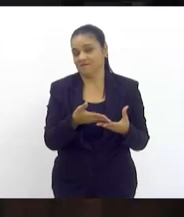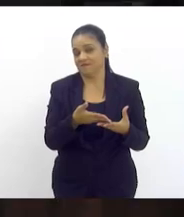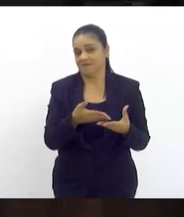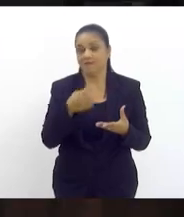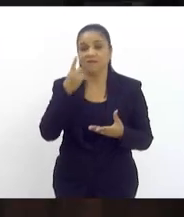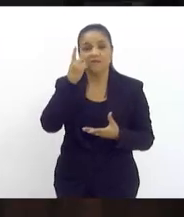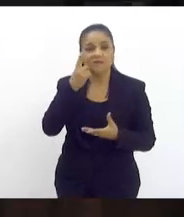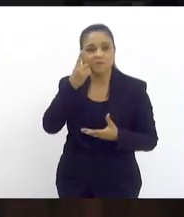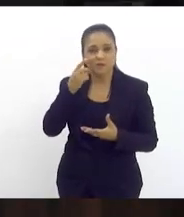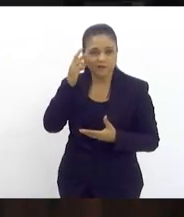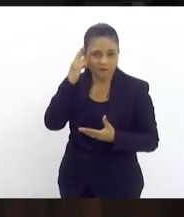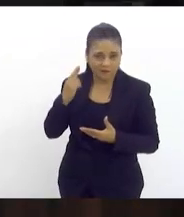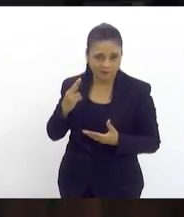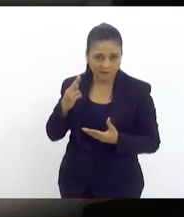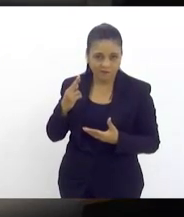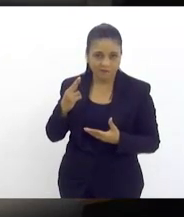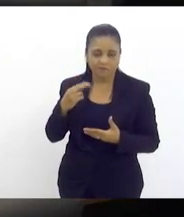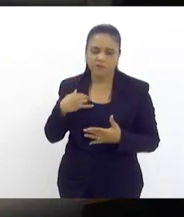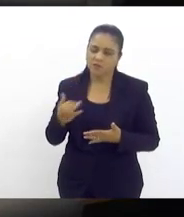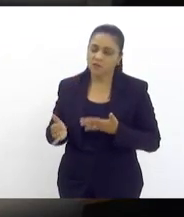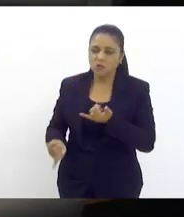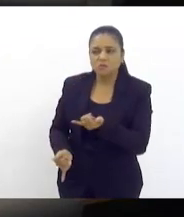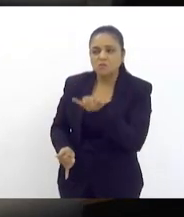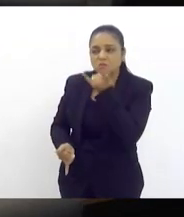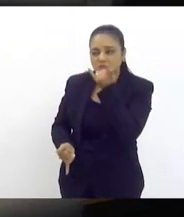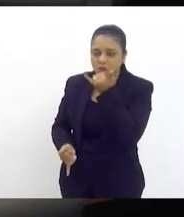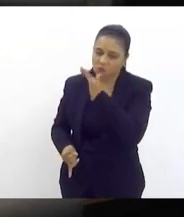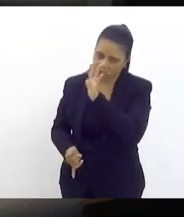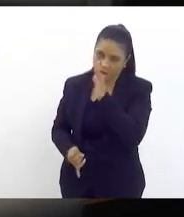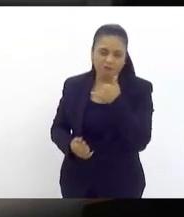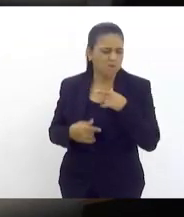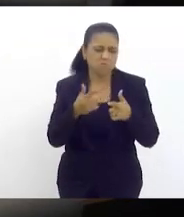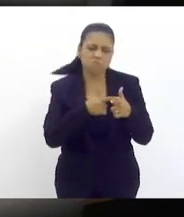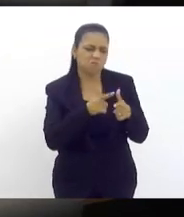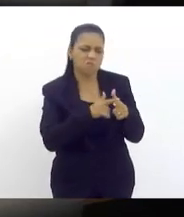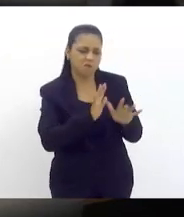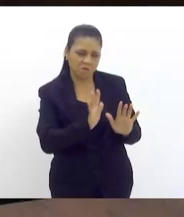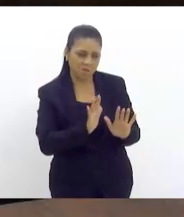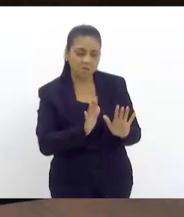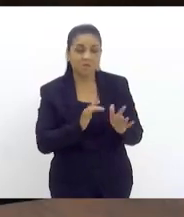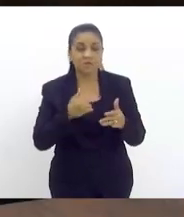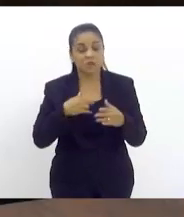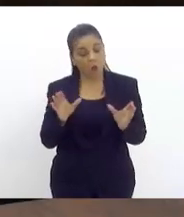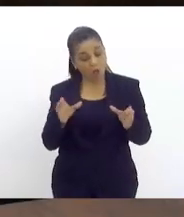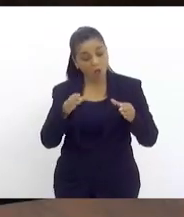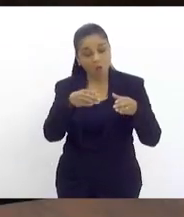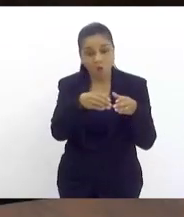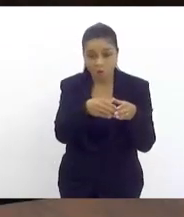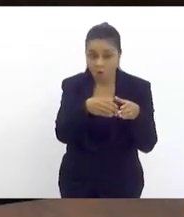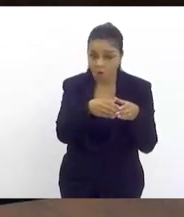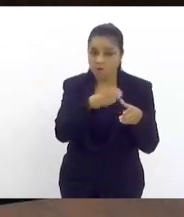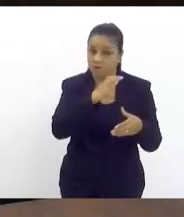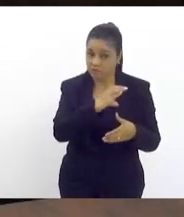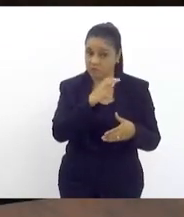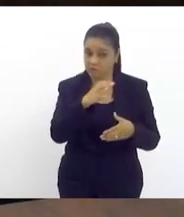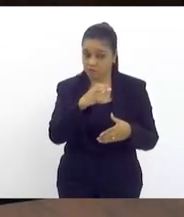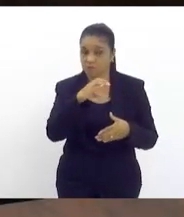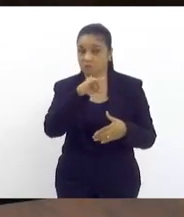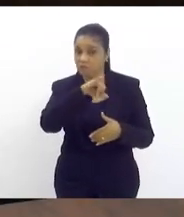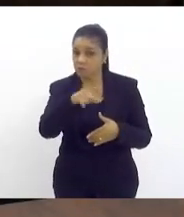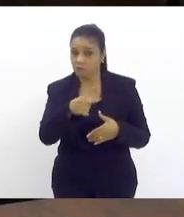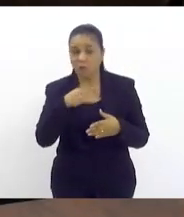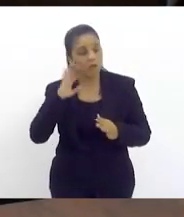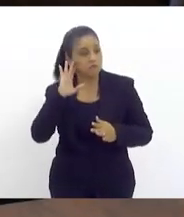Deputada Renata, por favor. Não, só me perdoe, senhor. Não, sem problema. Não, olha só, a comissão ela não